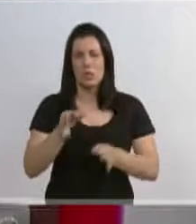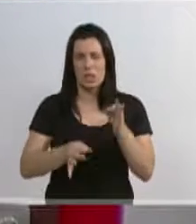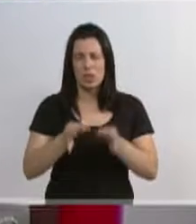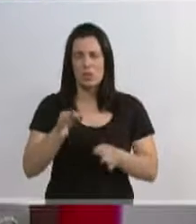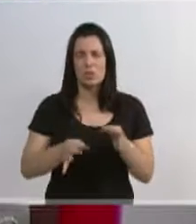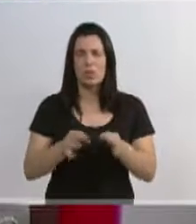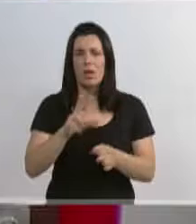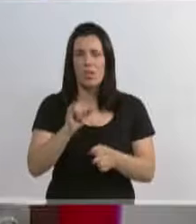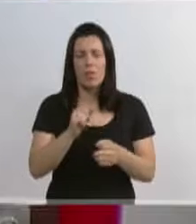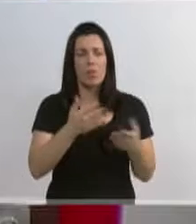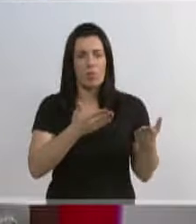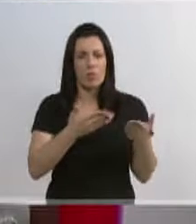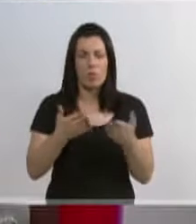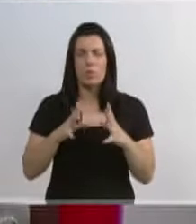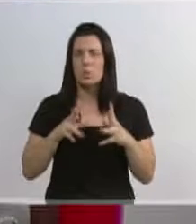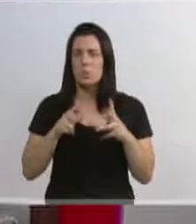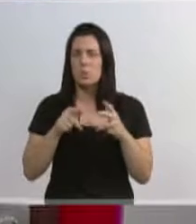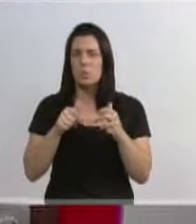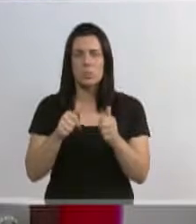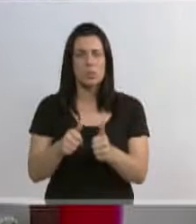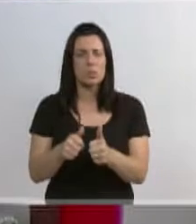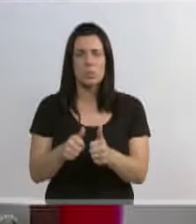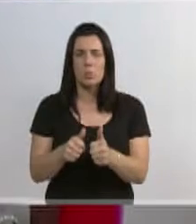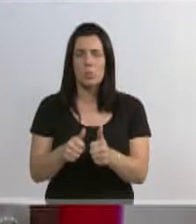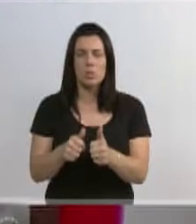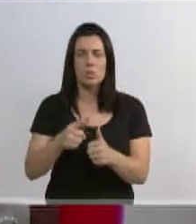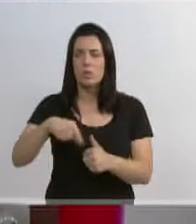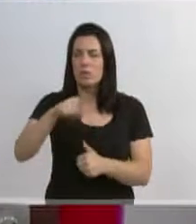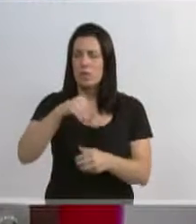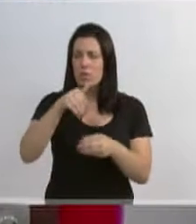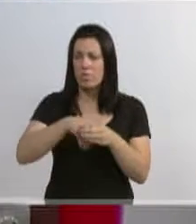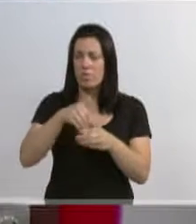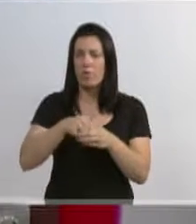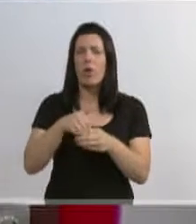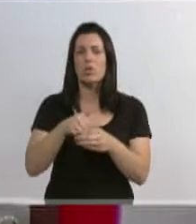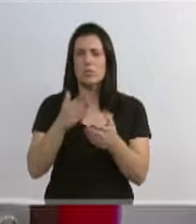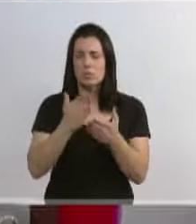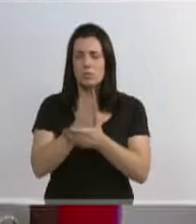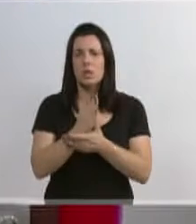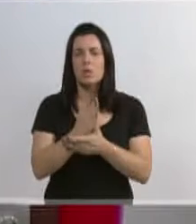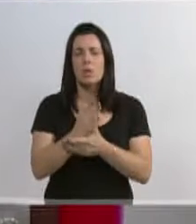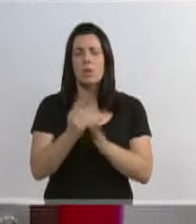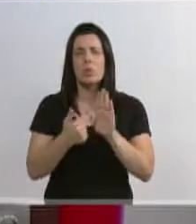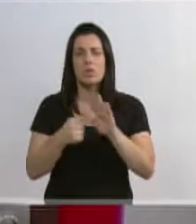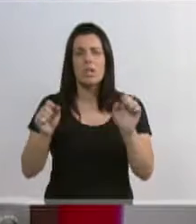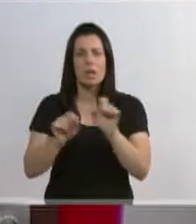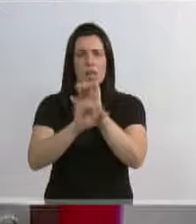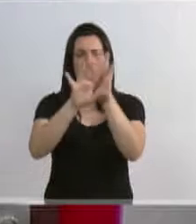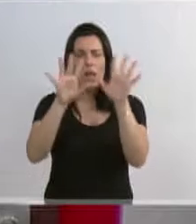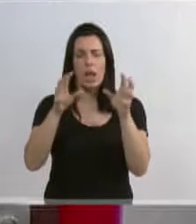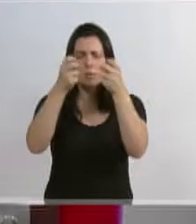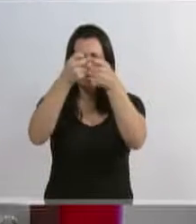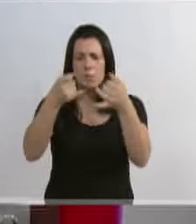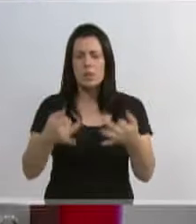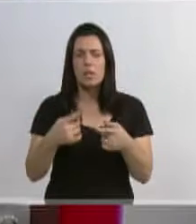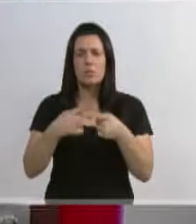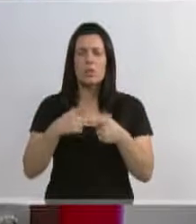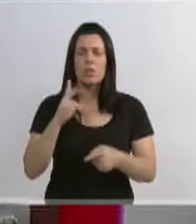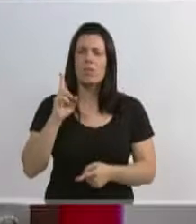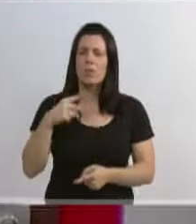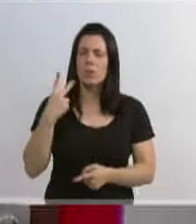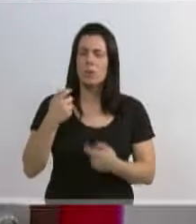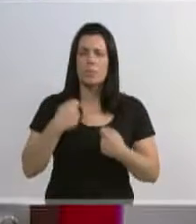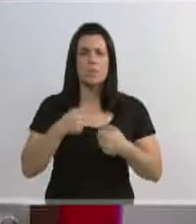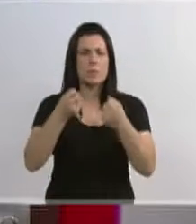e eu vou convidar a toda a base que vote de forma favorável, para que isso fique muito bem claro, muito bem explicado, para que nós, vereadores, não tenhamos